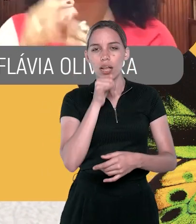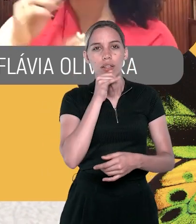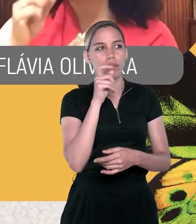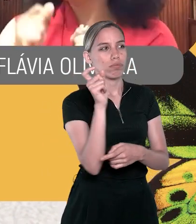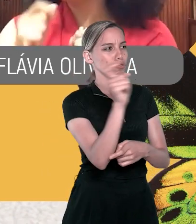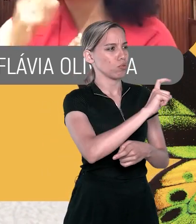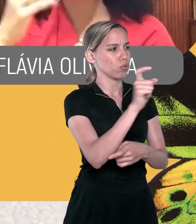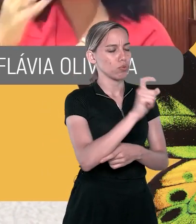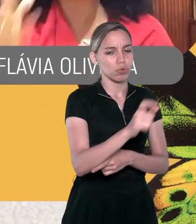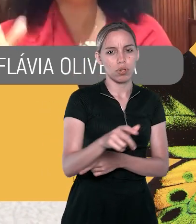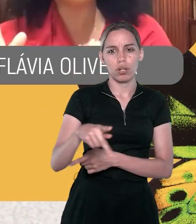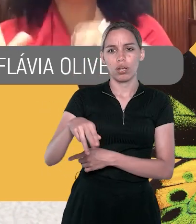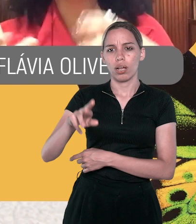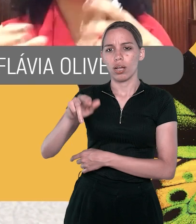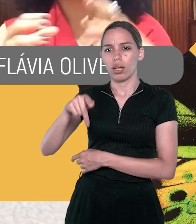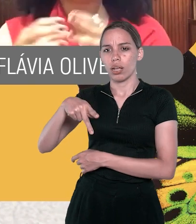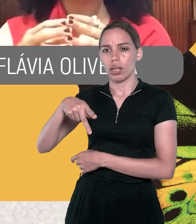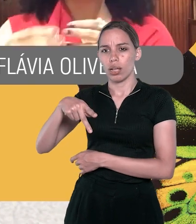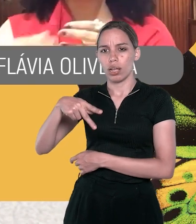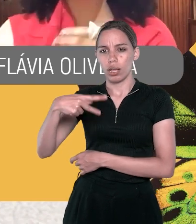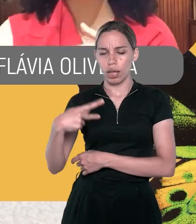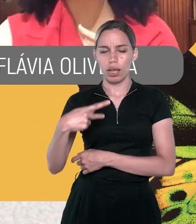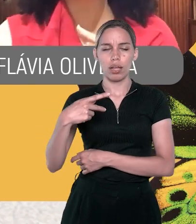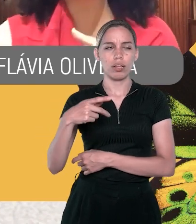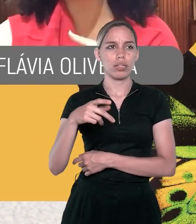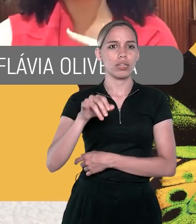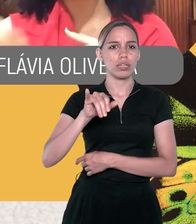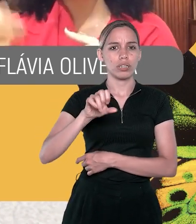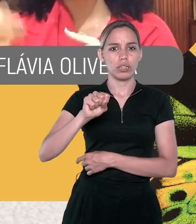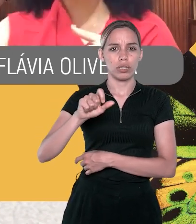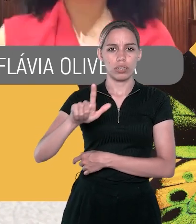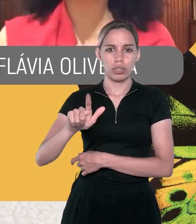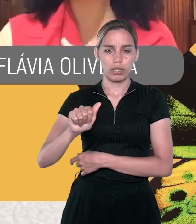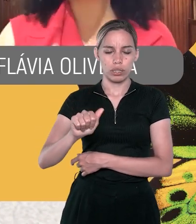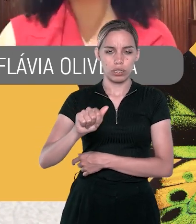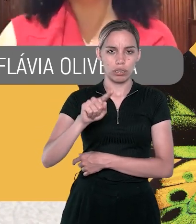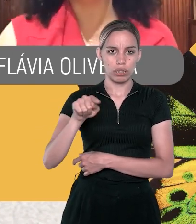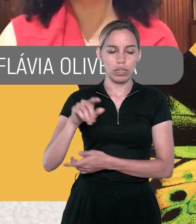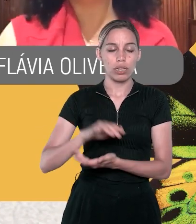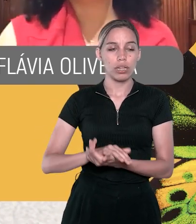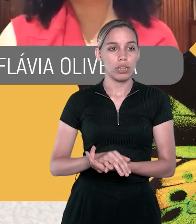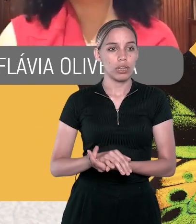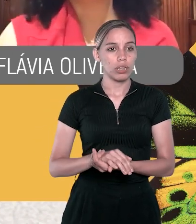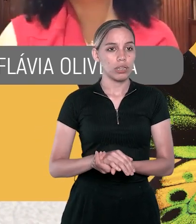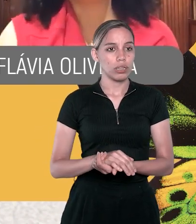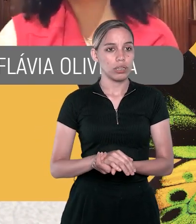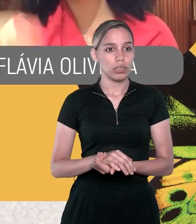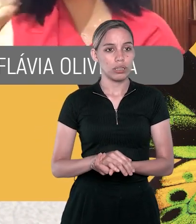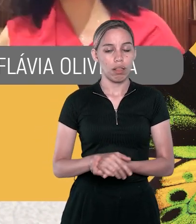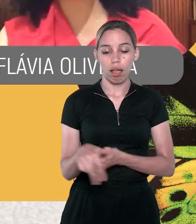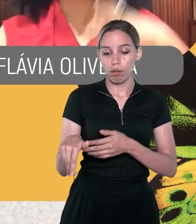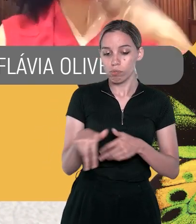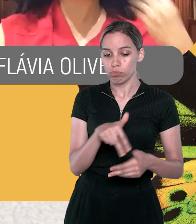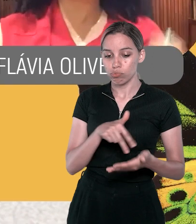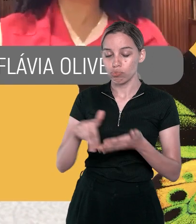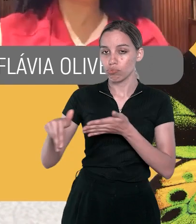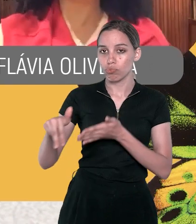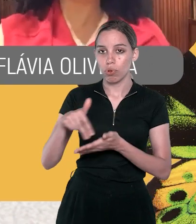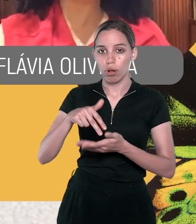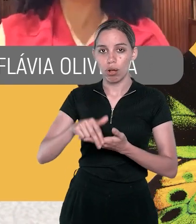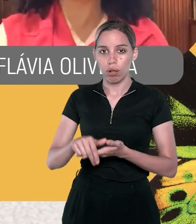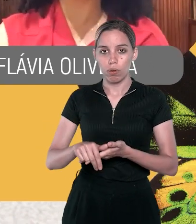slam, o passinho, né? Mas a gente pode pensar a escola de samba, né? O samba,